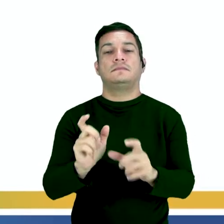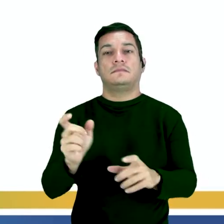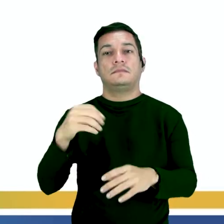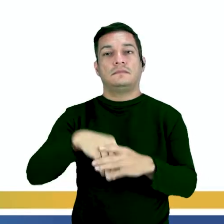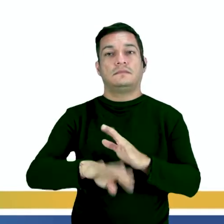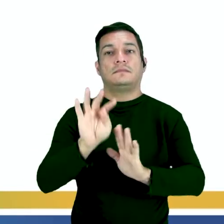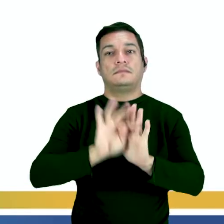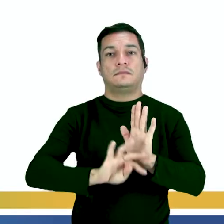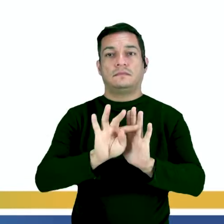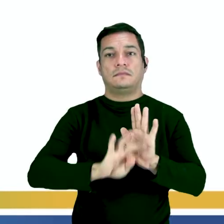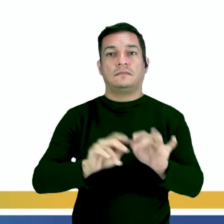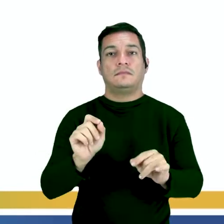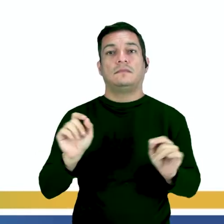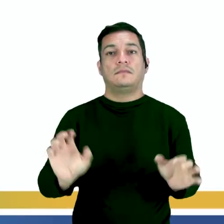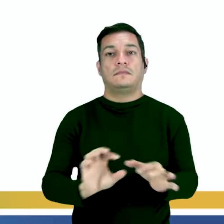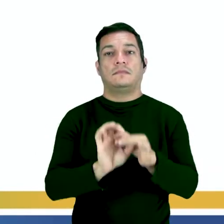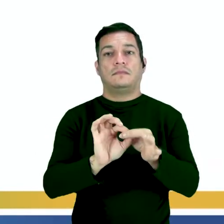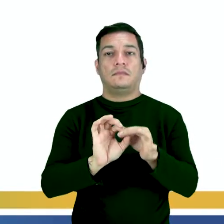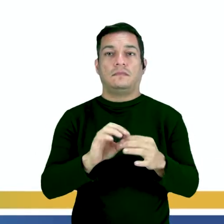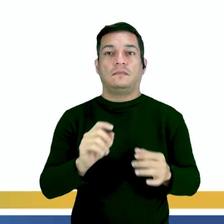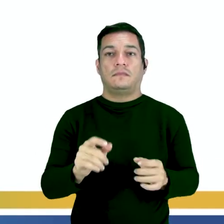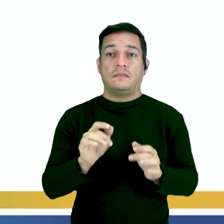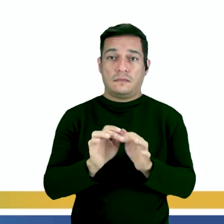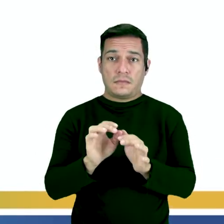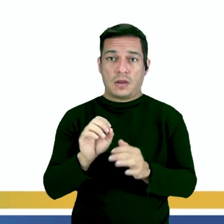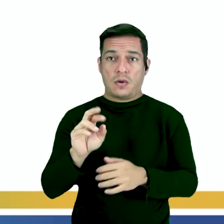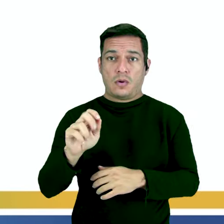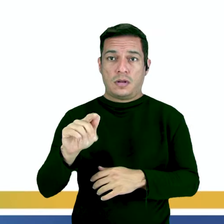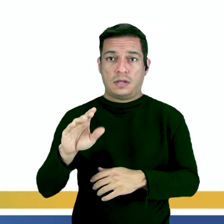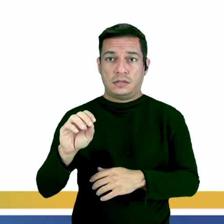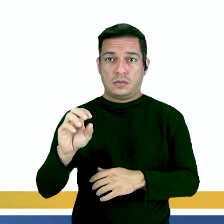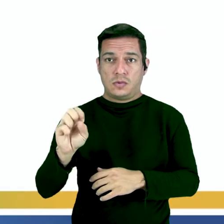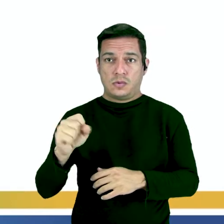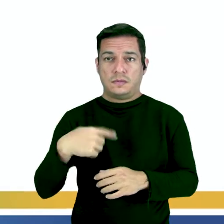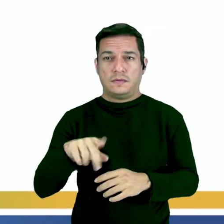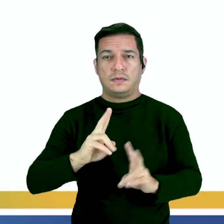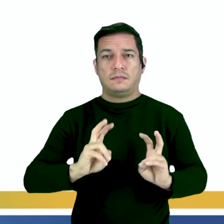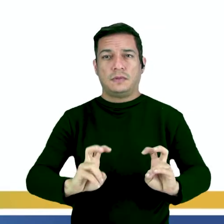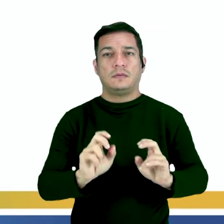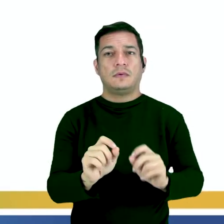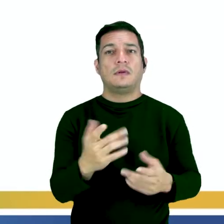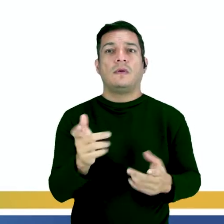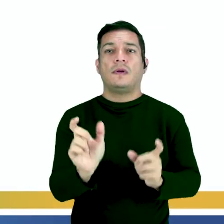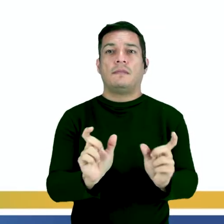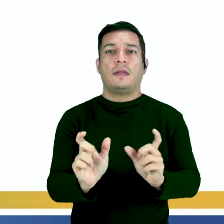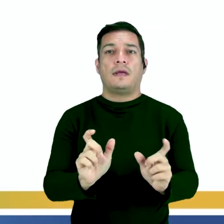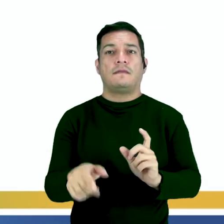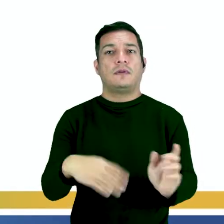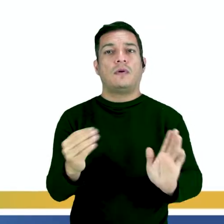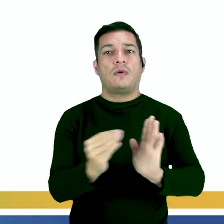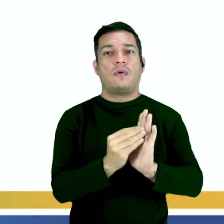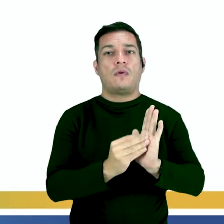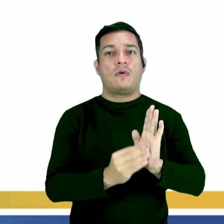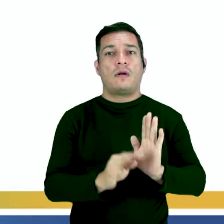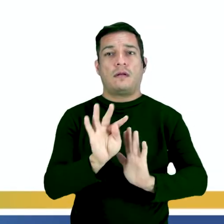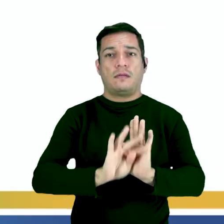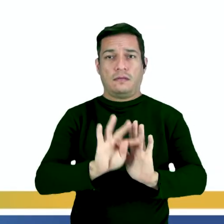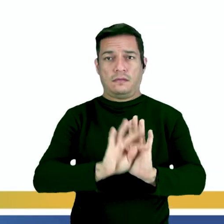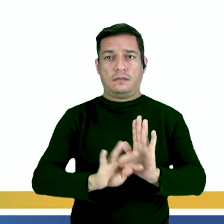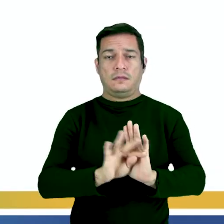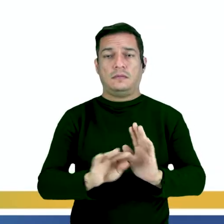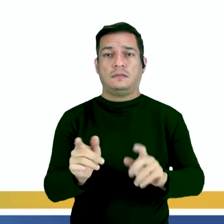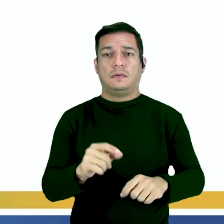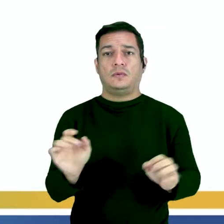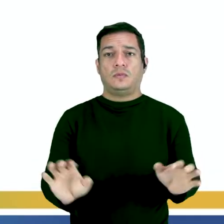desse texto para unir essas orações. Será que vocês já perceberam quais palavras foram colocadas nesse texto